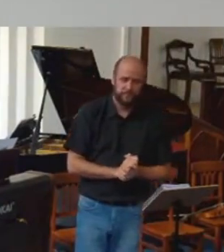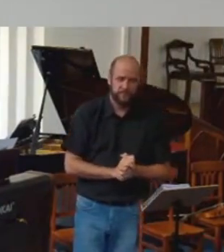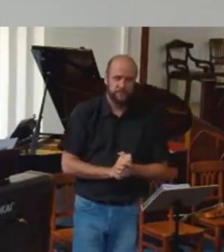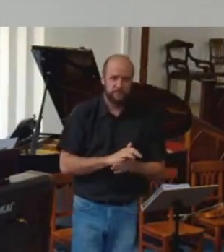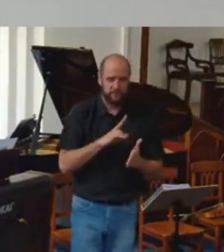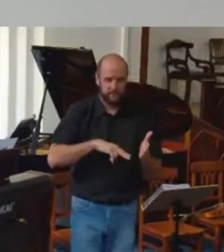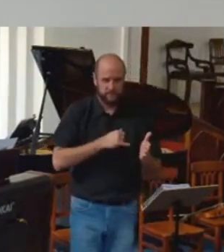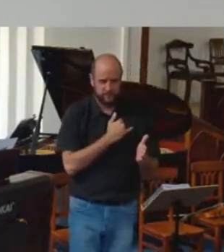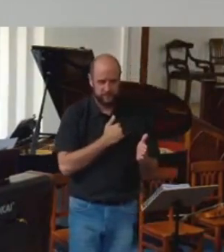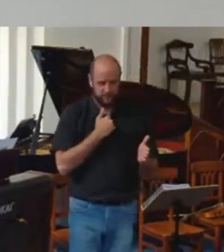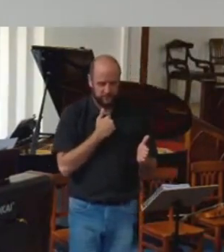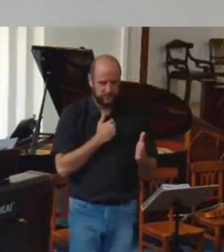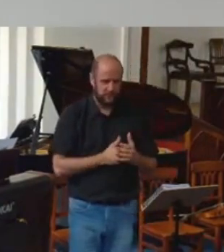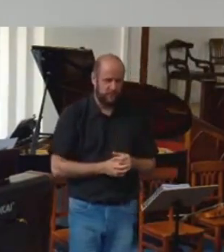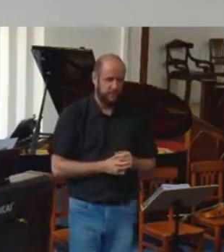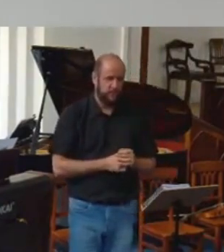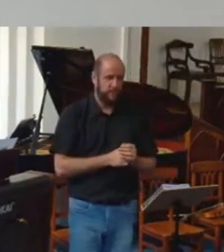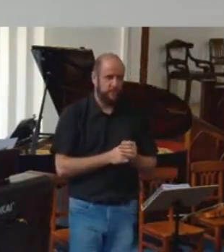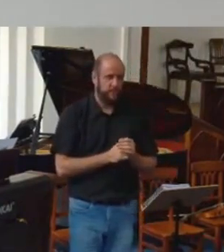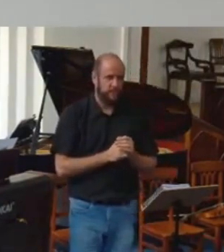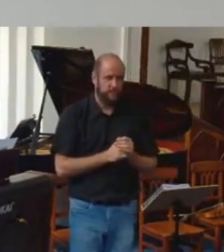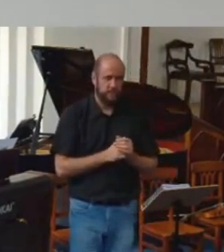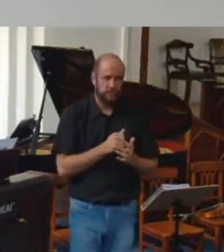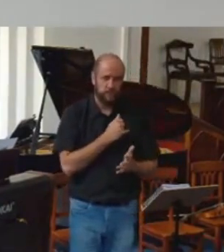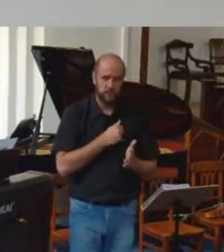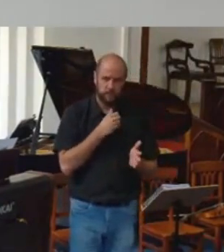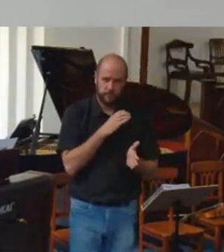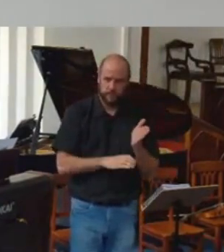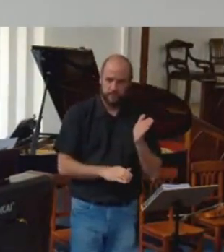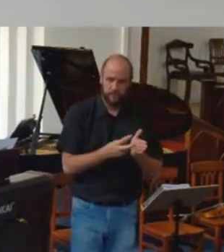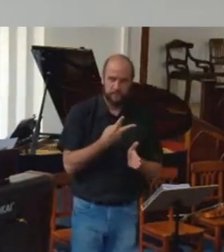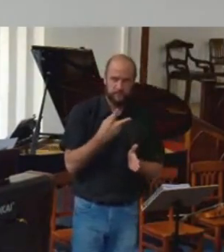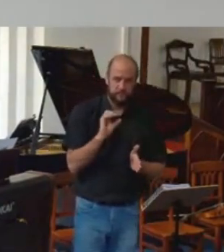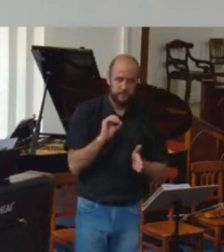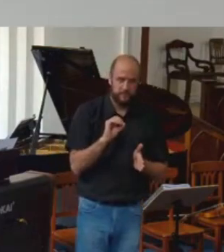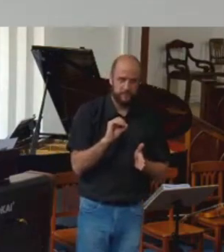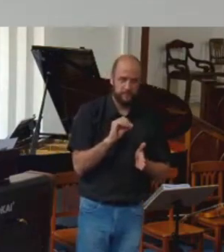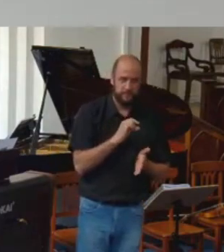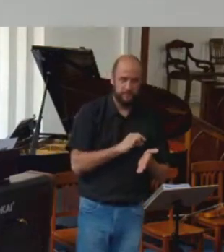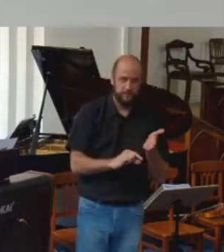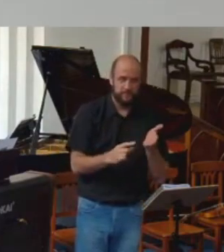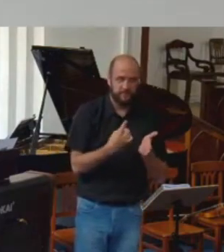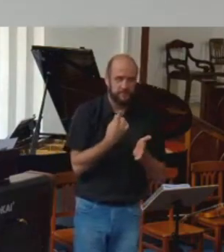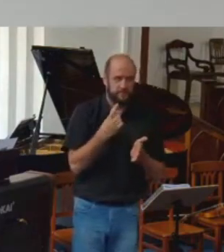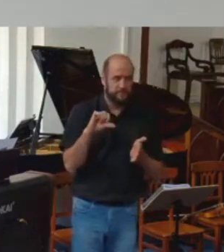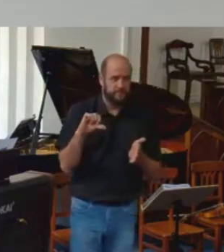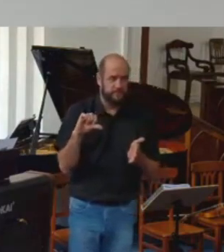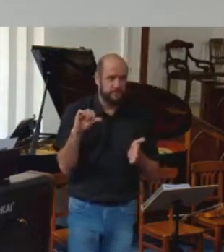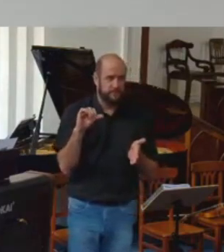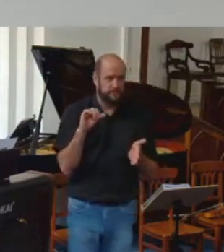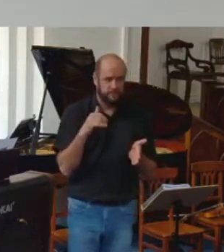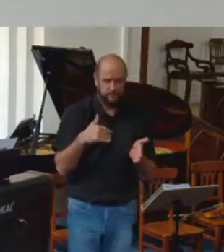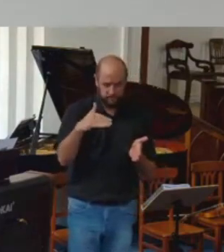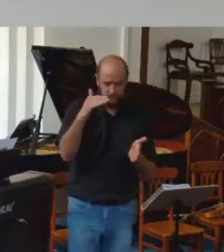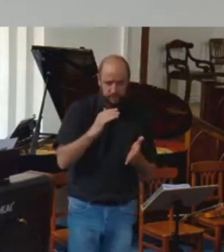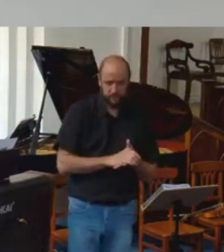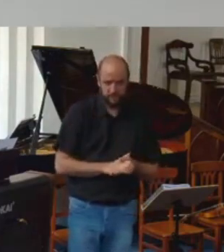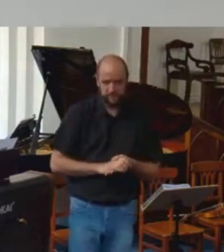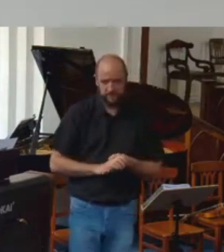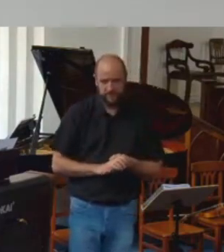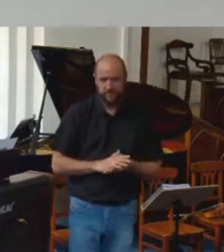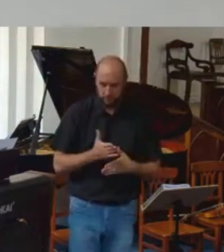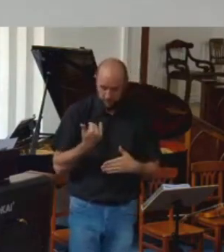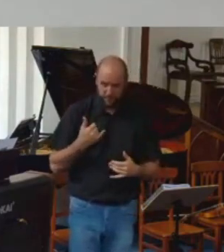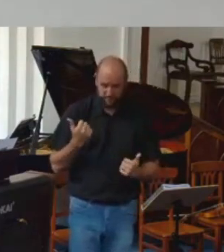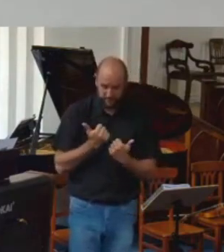favor. Evangelho de João, capítulo 20, dos versículos 19 em diante.